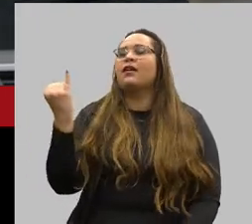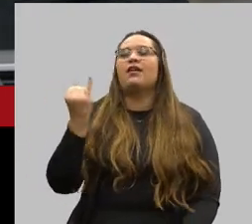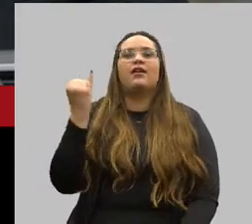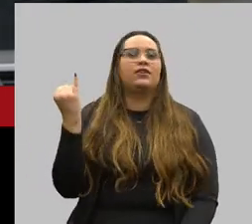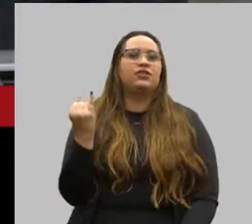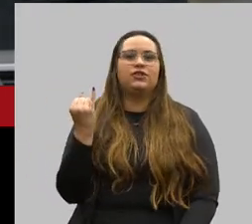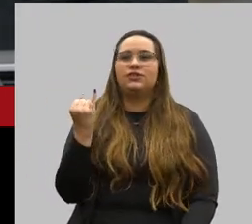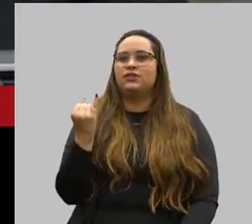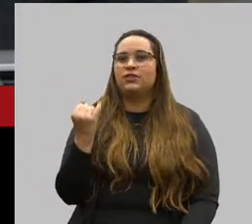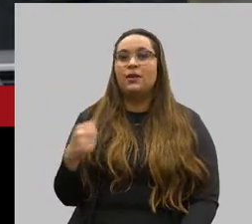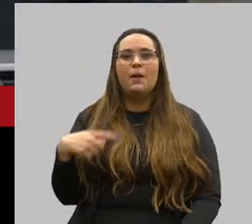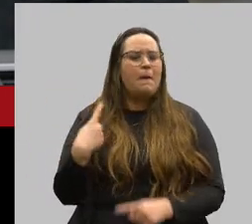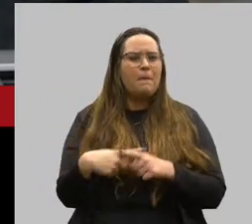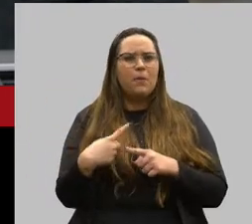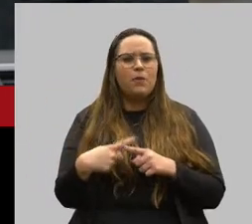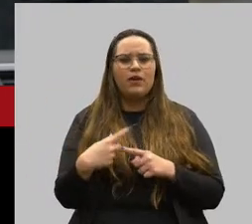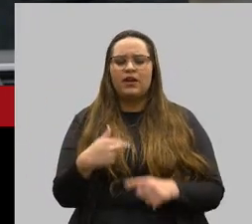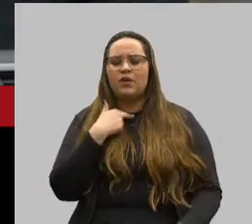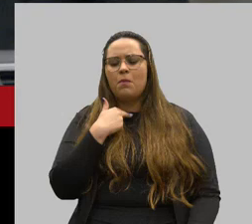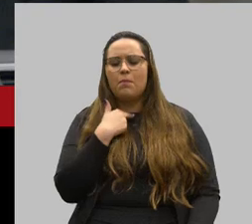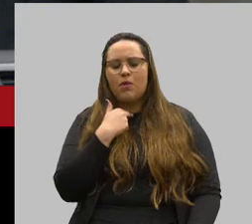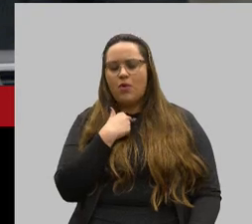testar uma subcorticoespinhal